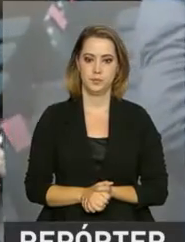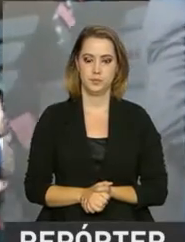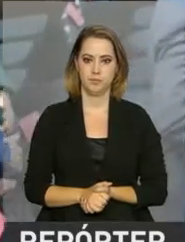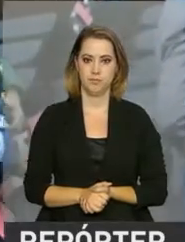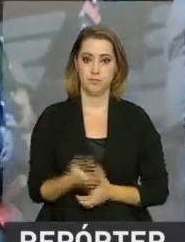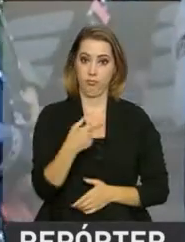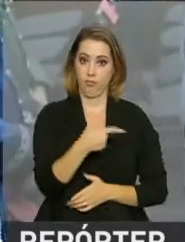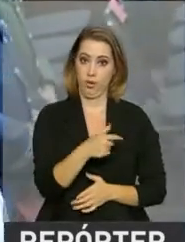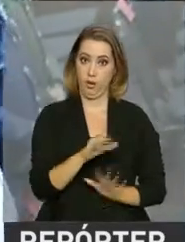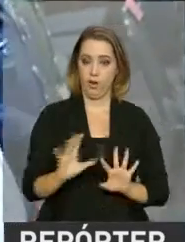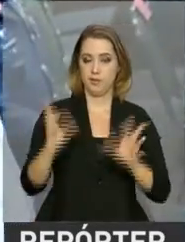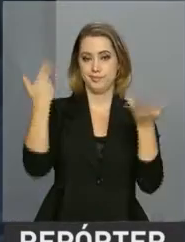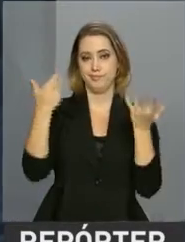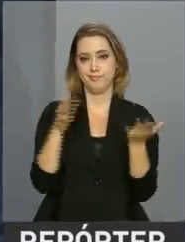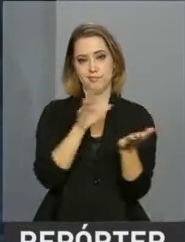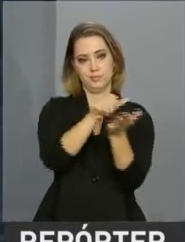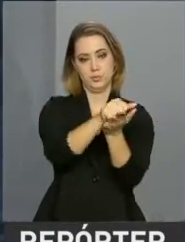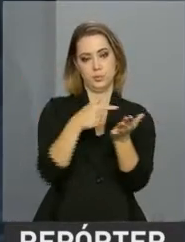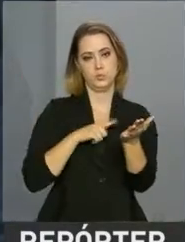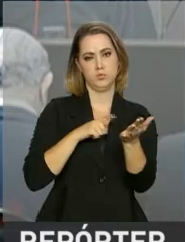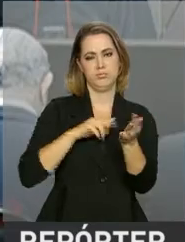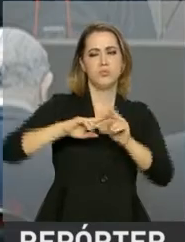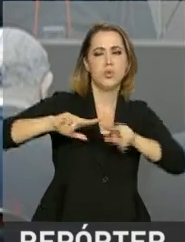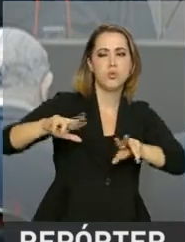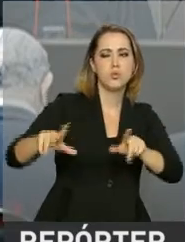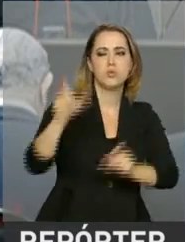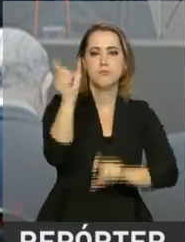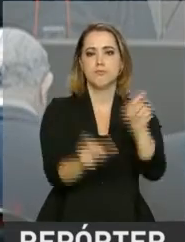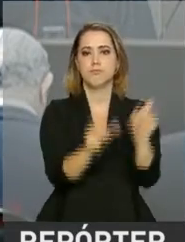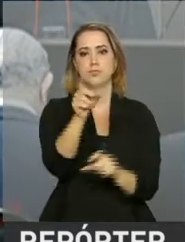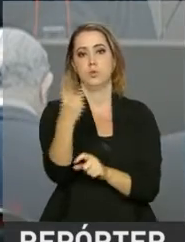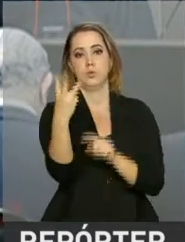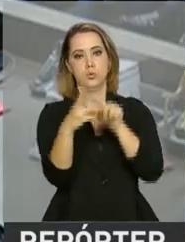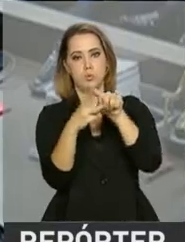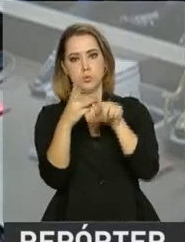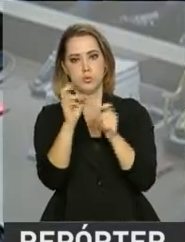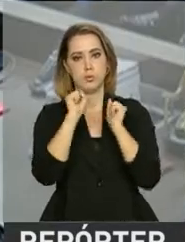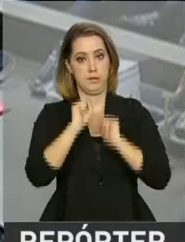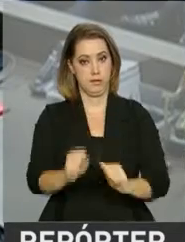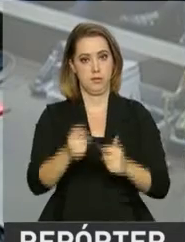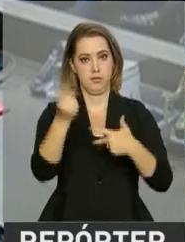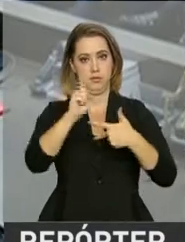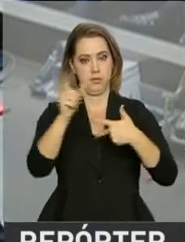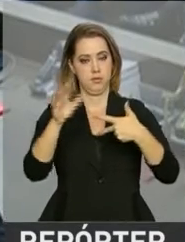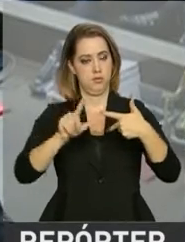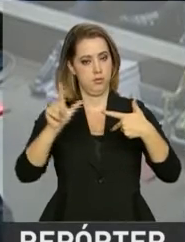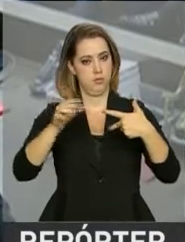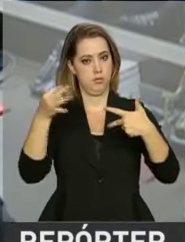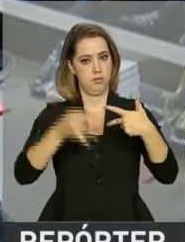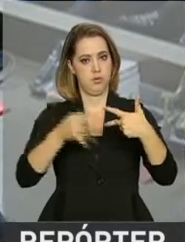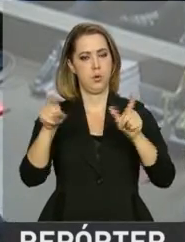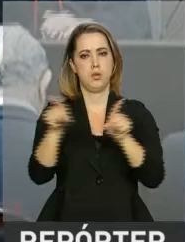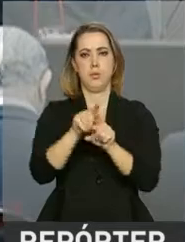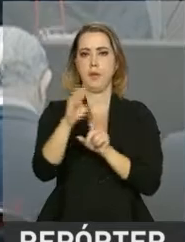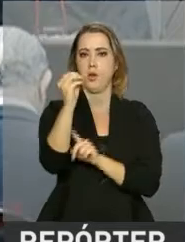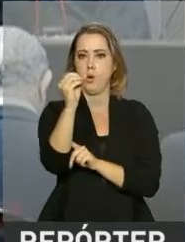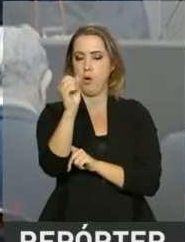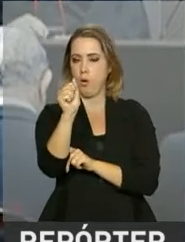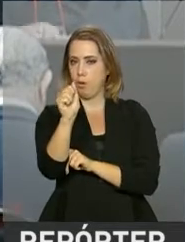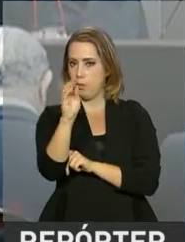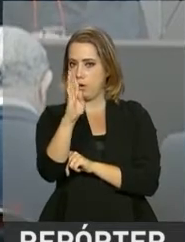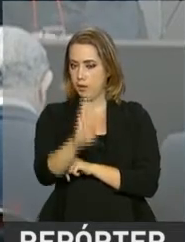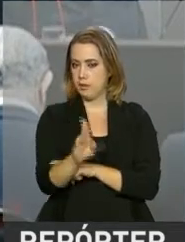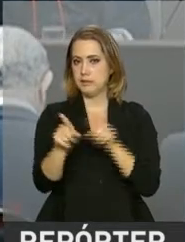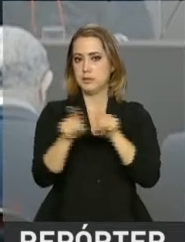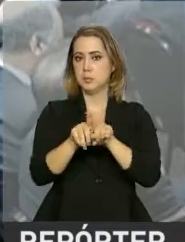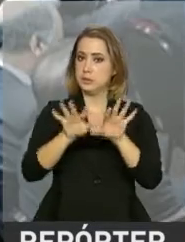A cerimônia de posse reuniu autoridades dos três poderes, além de representantes da OAB e familiares. O